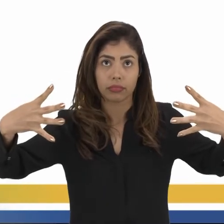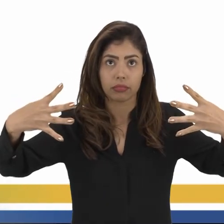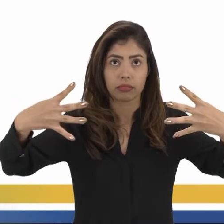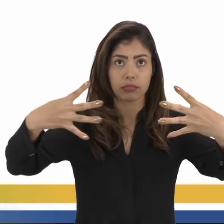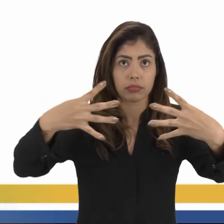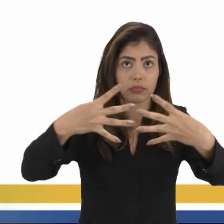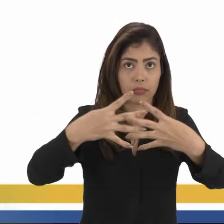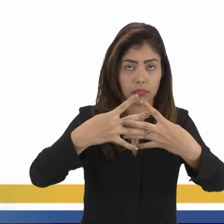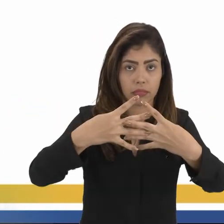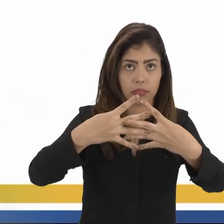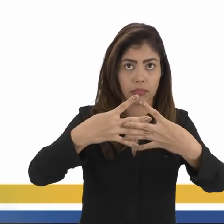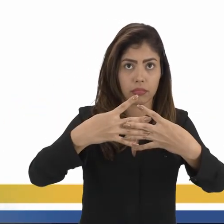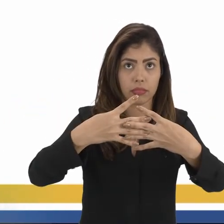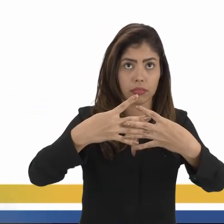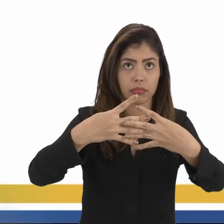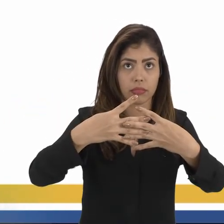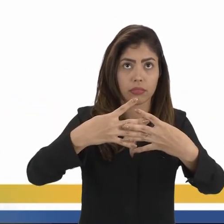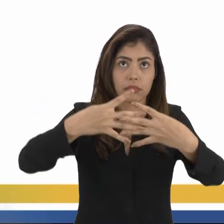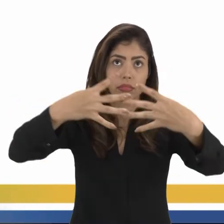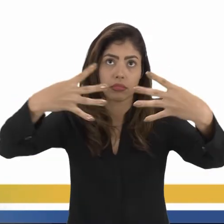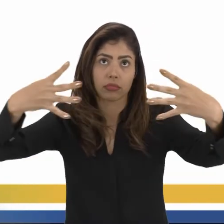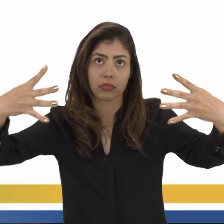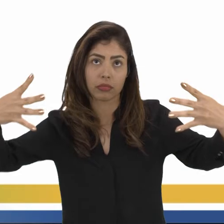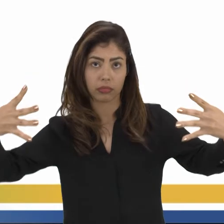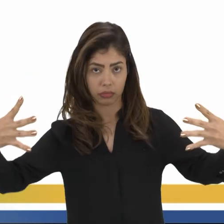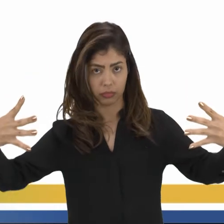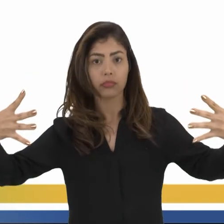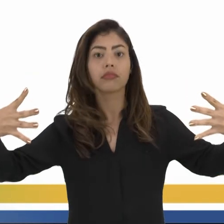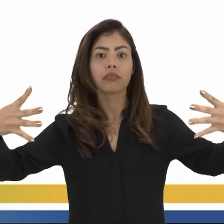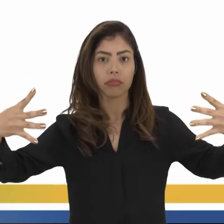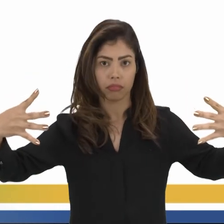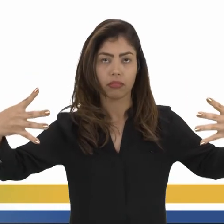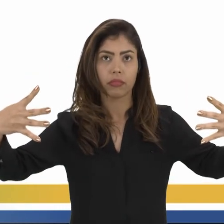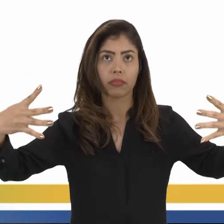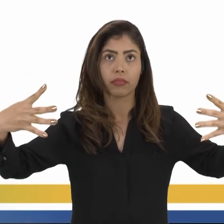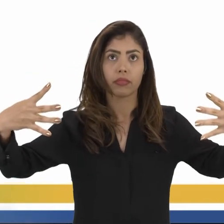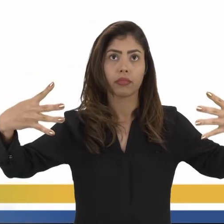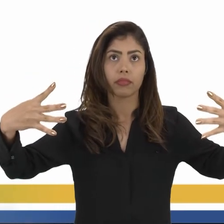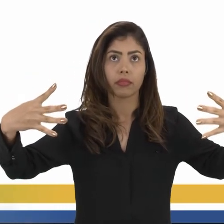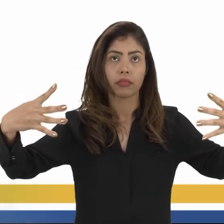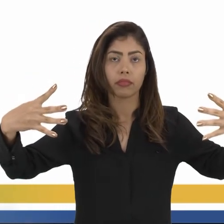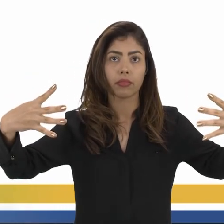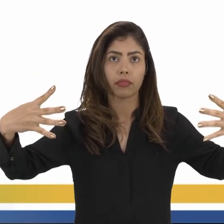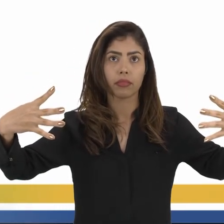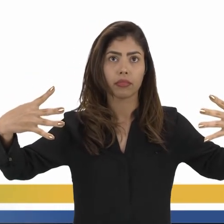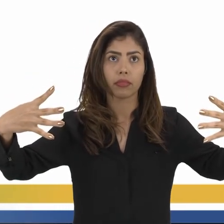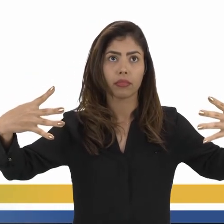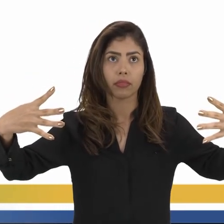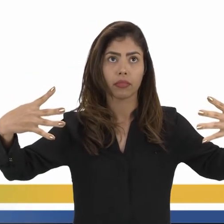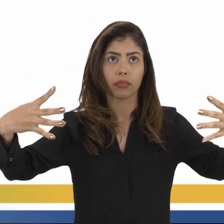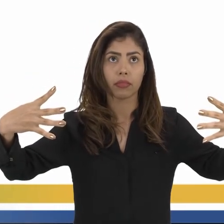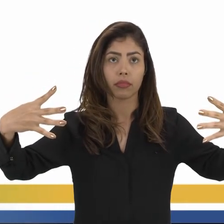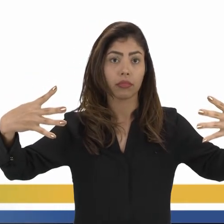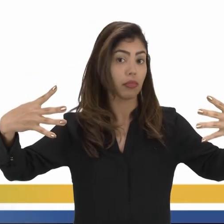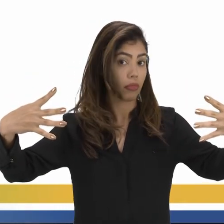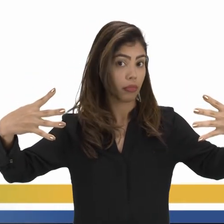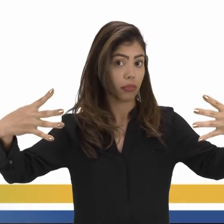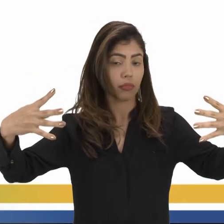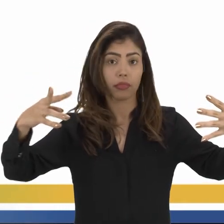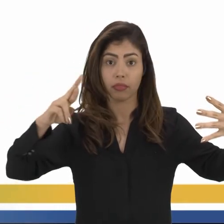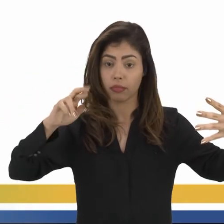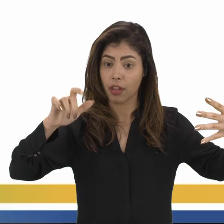uma contração. Quando ele sai de cima dos filamentos de miosina, é